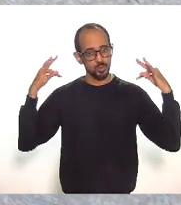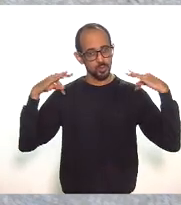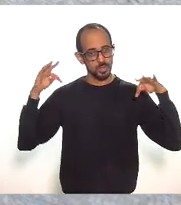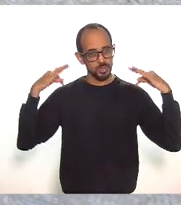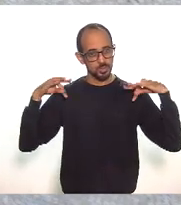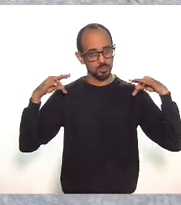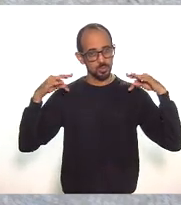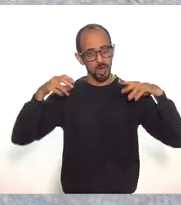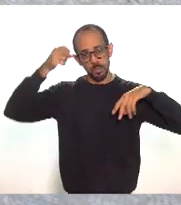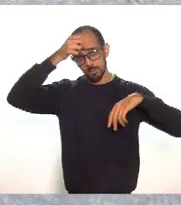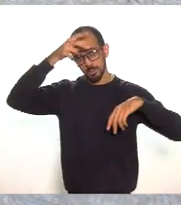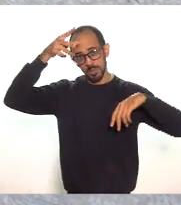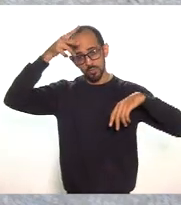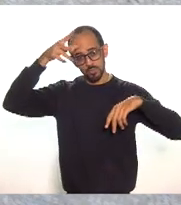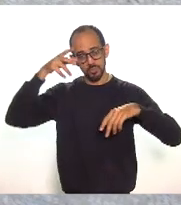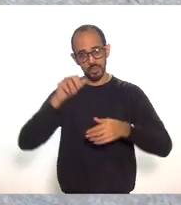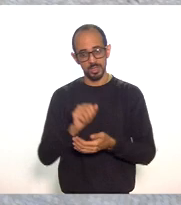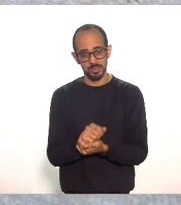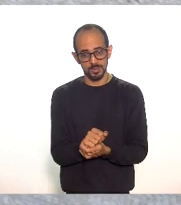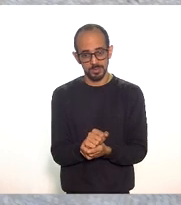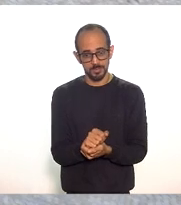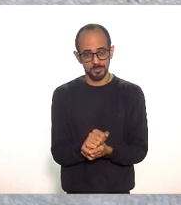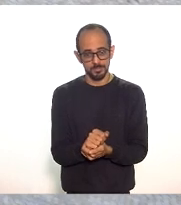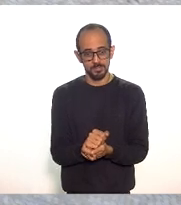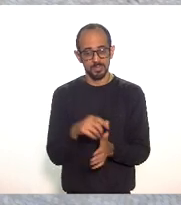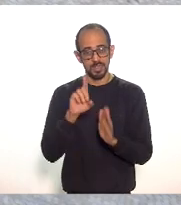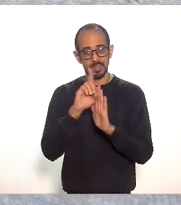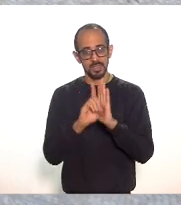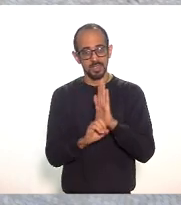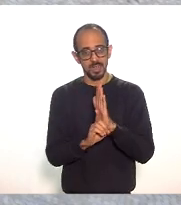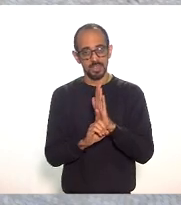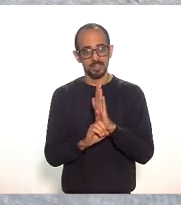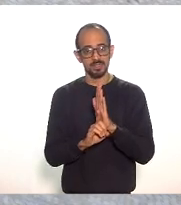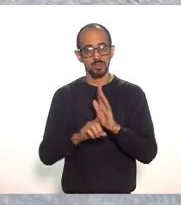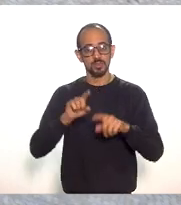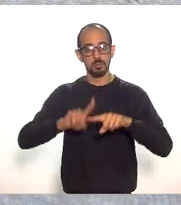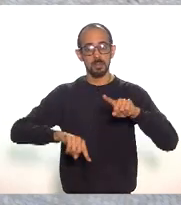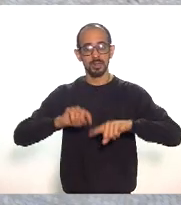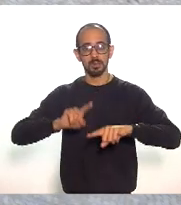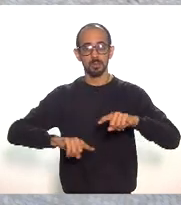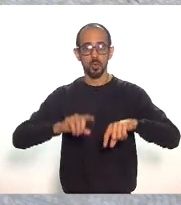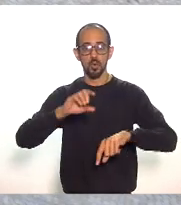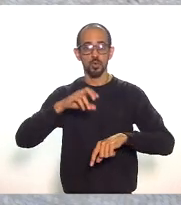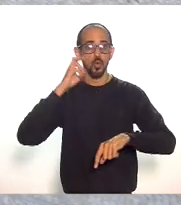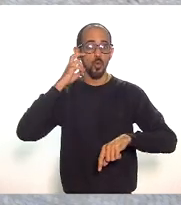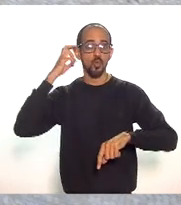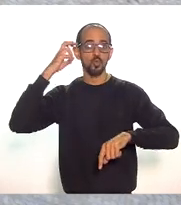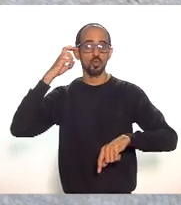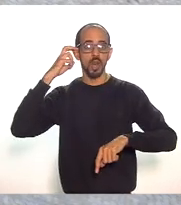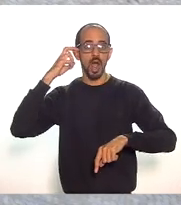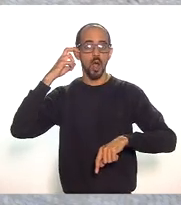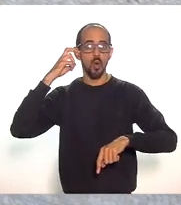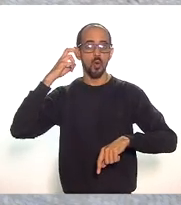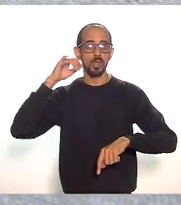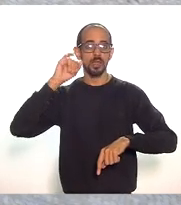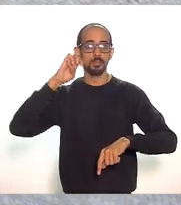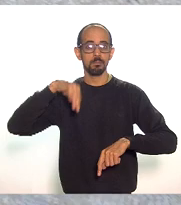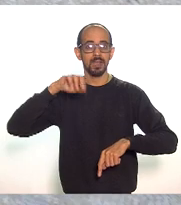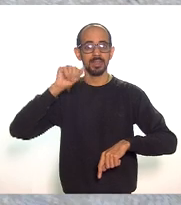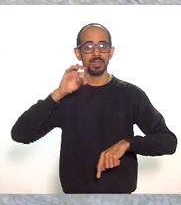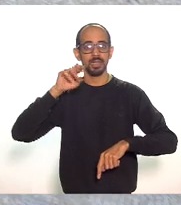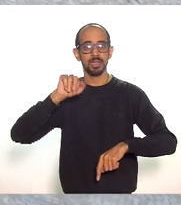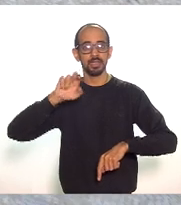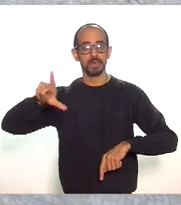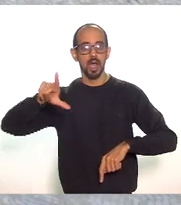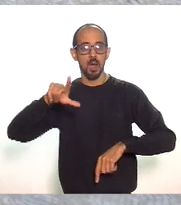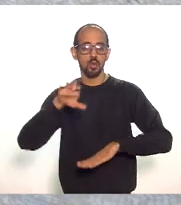ao prefeito, da declaração de patrimônio cultural, material e imaterial do nosso Estado do Rio de